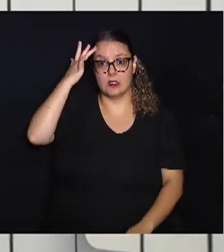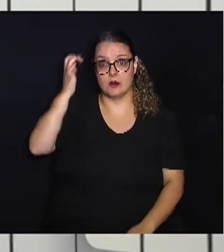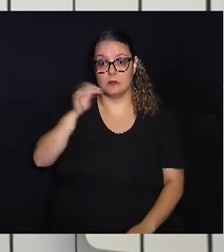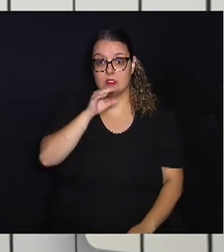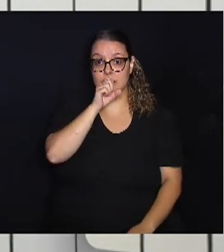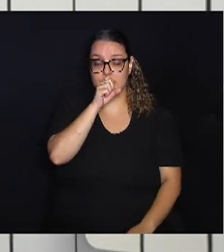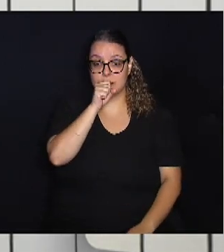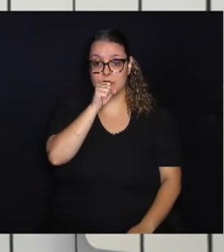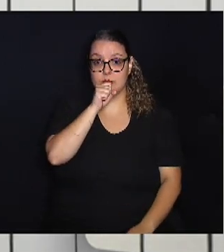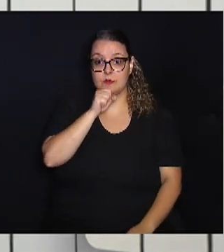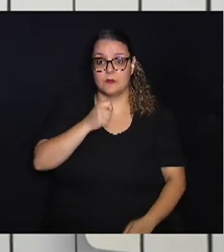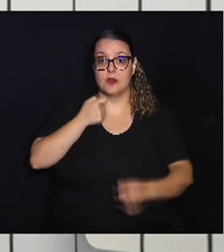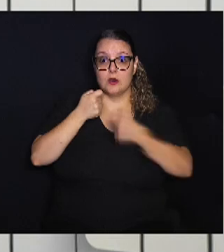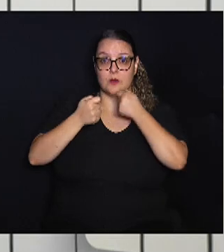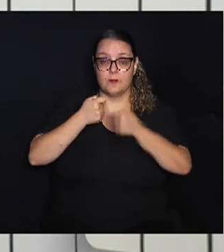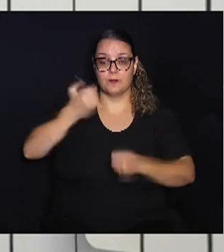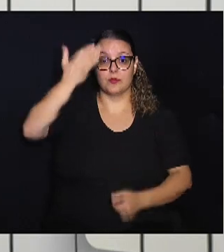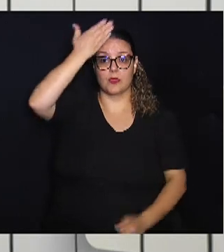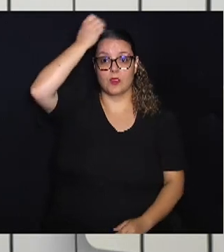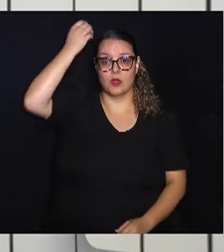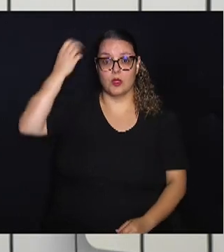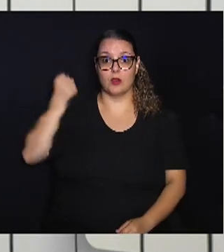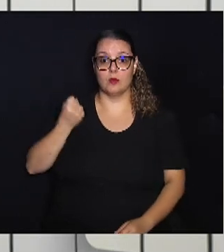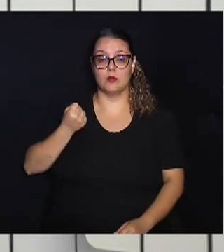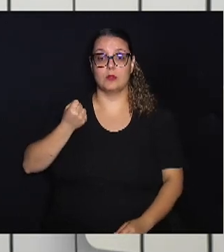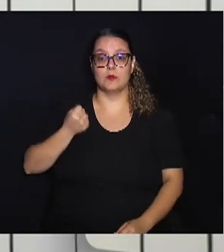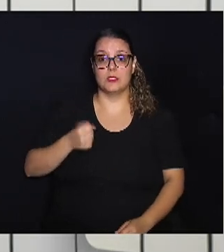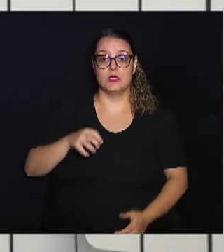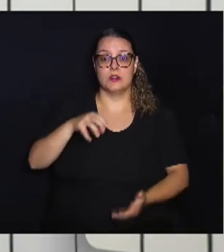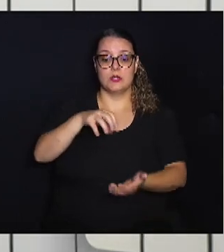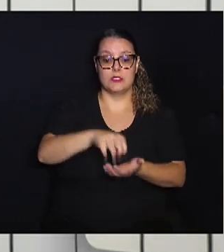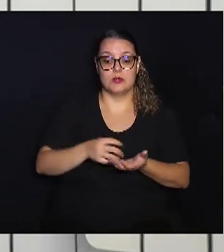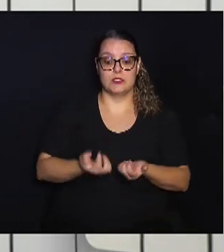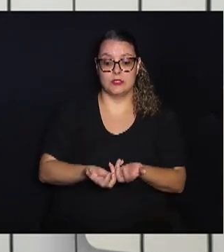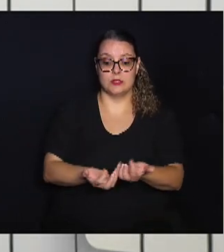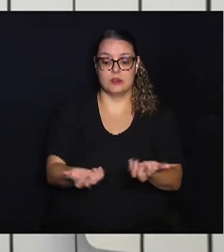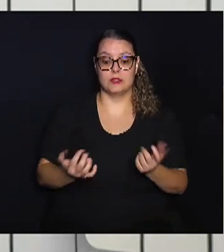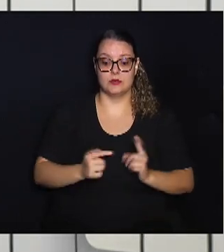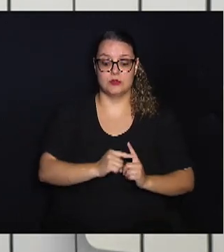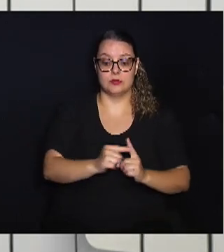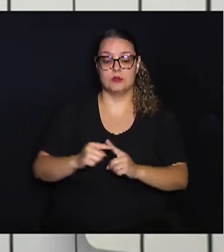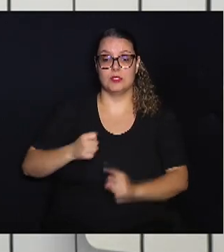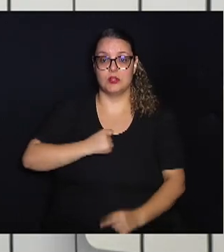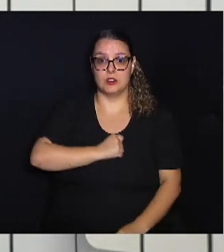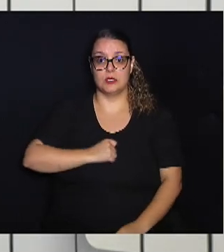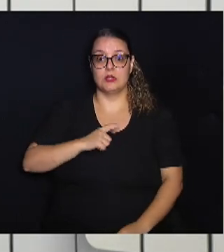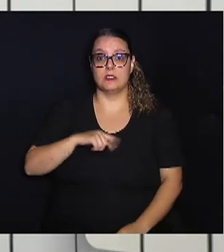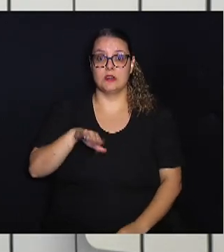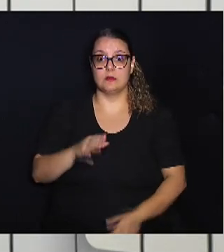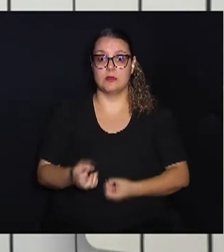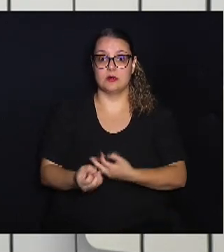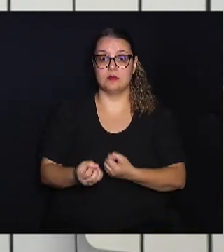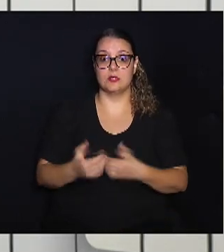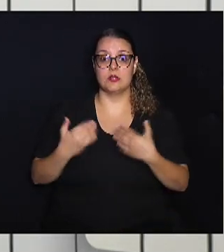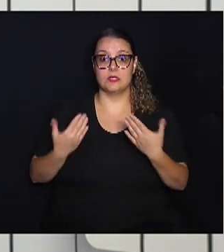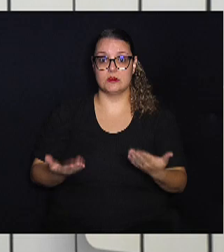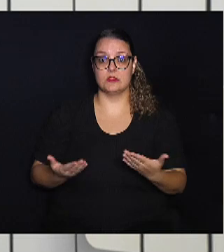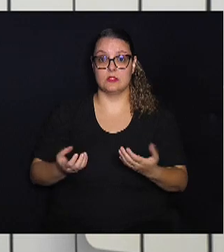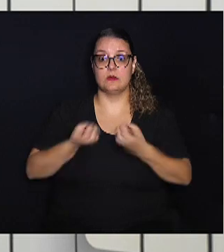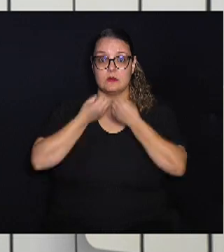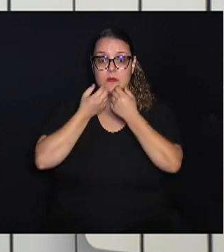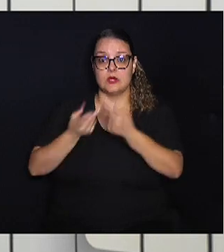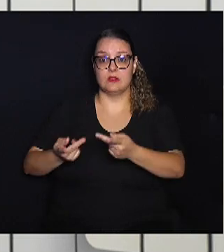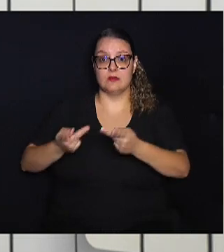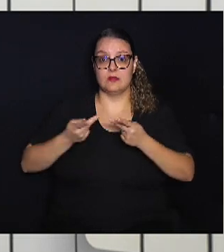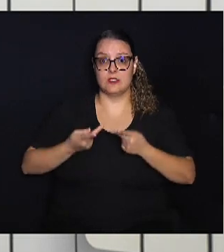sábado. A repórter Rúbia de Oliveira está no Cemitério da Saudade e tem mais informações. Então, seja